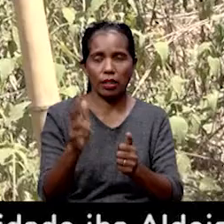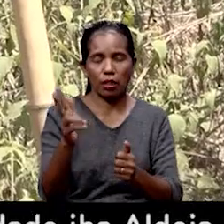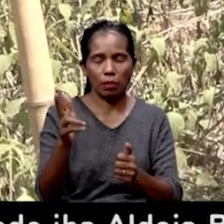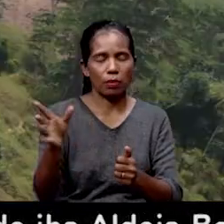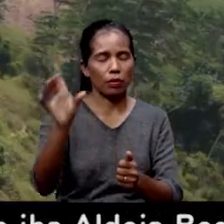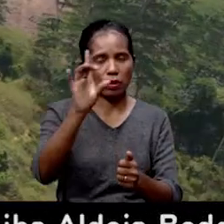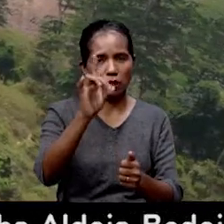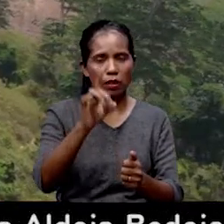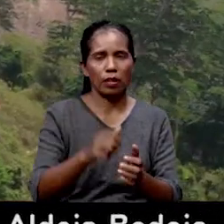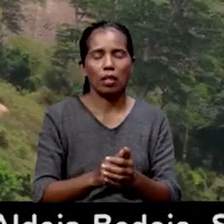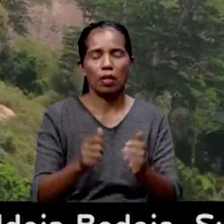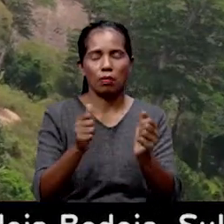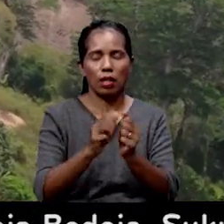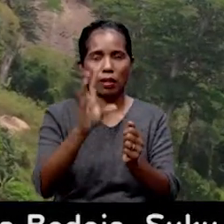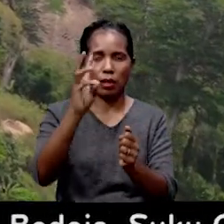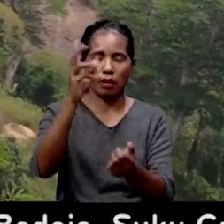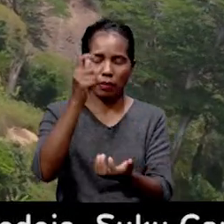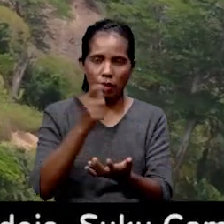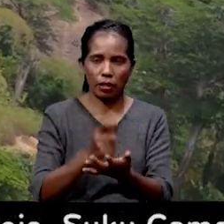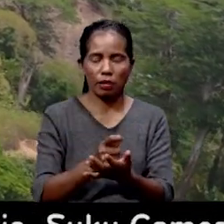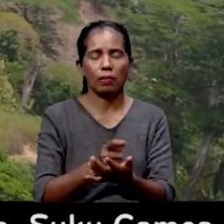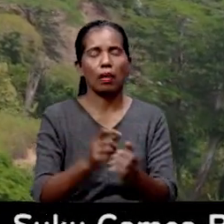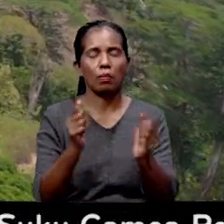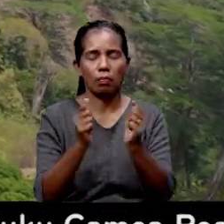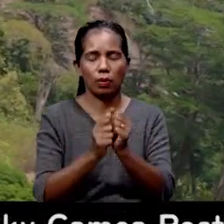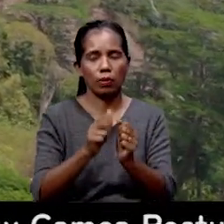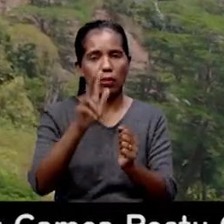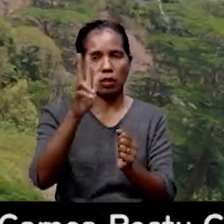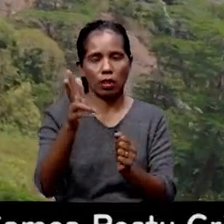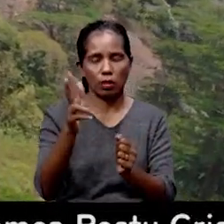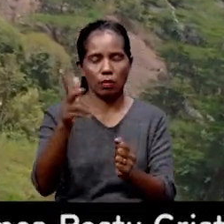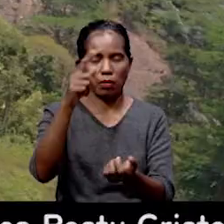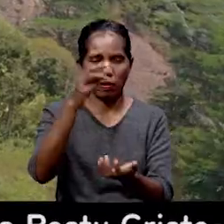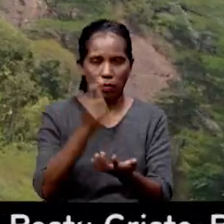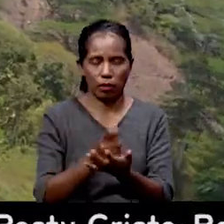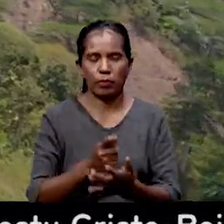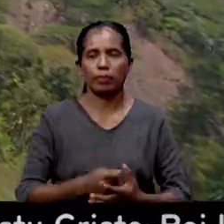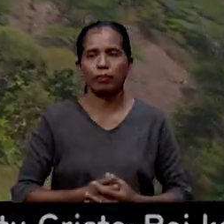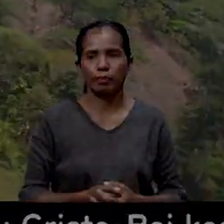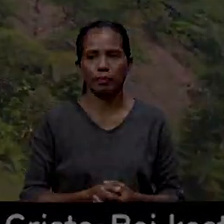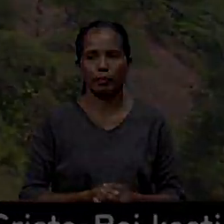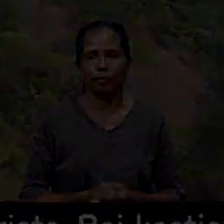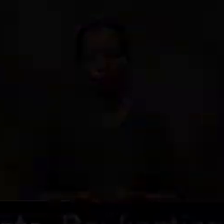kain riung nen ho total populasaun riung Tolunulum. Abraham Umaral, Aderito Simenis, ZMN.